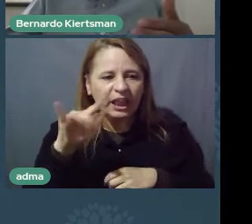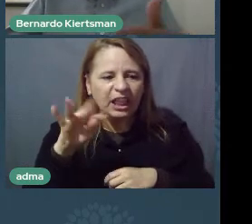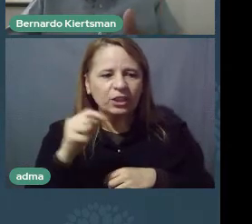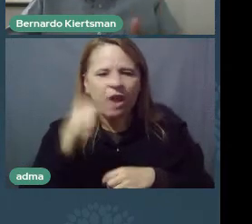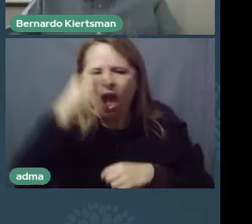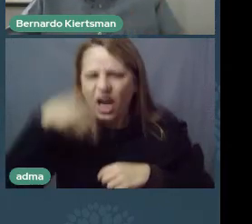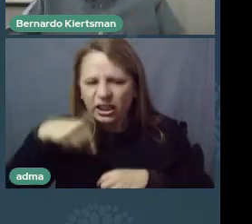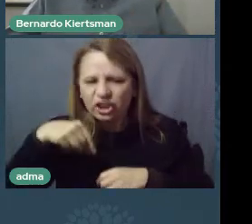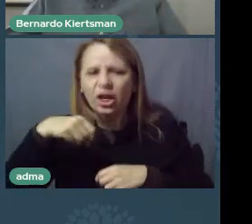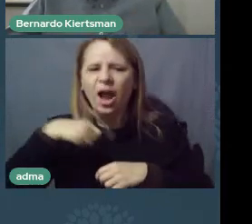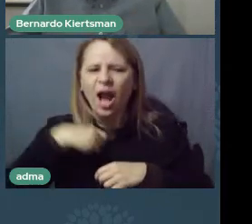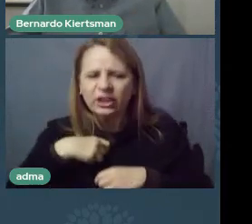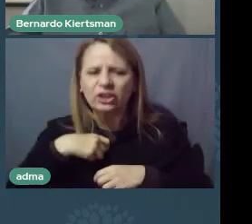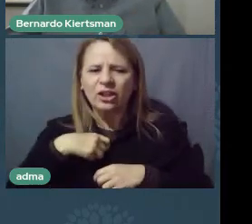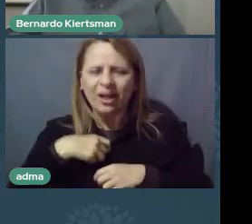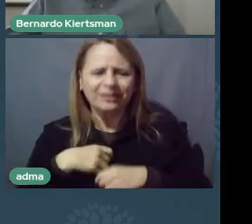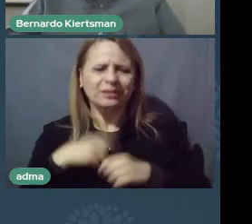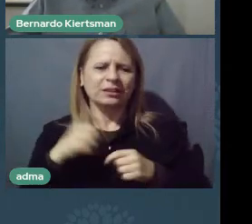através